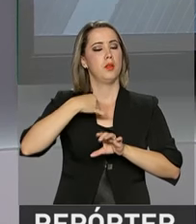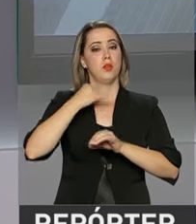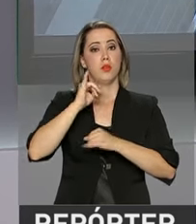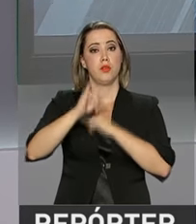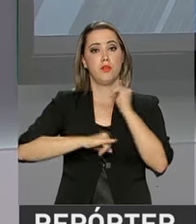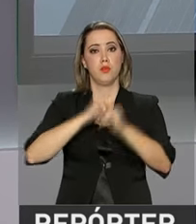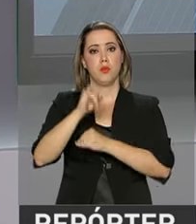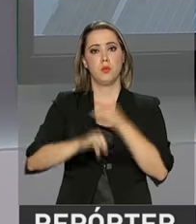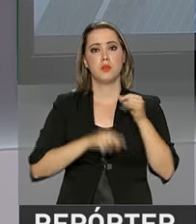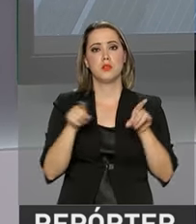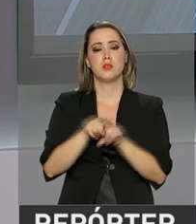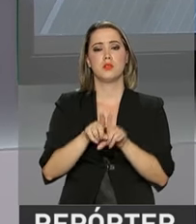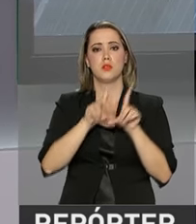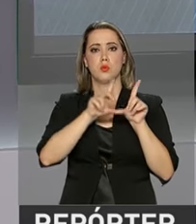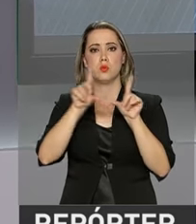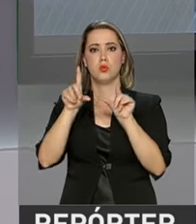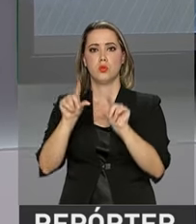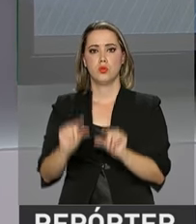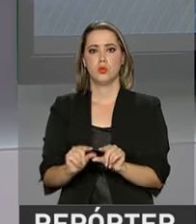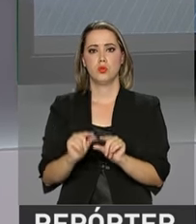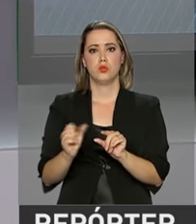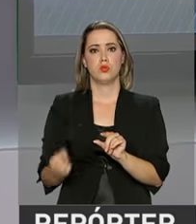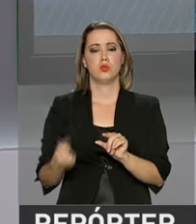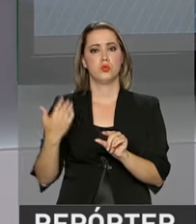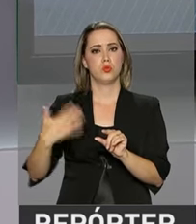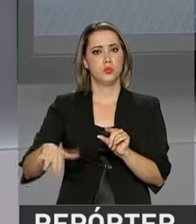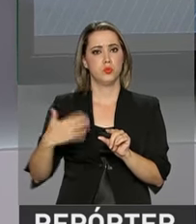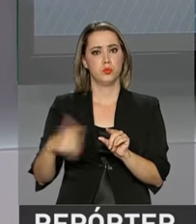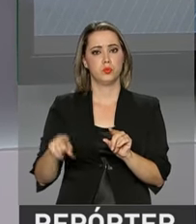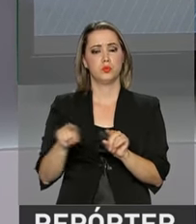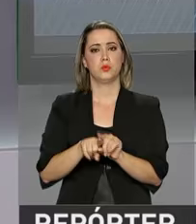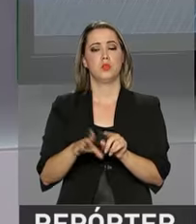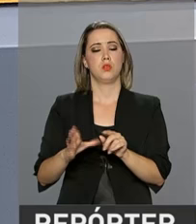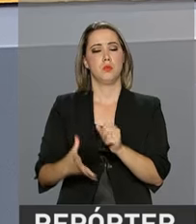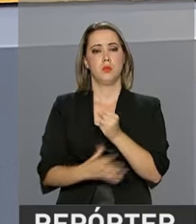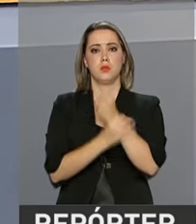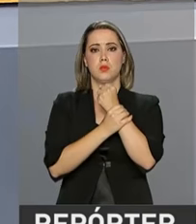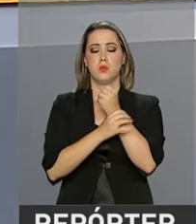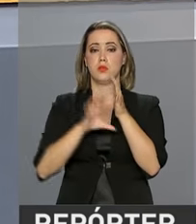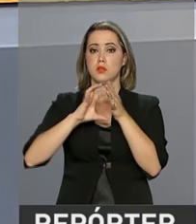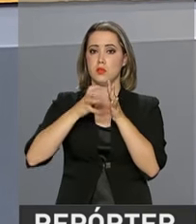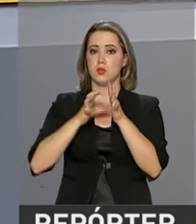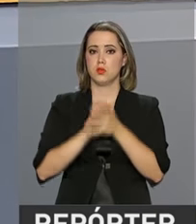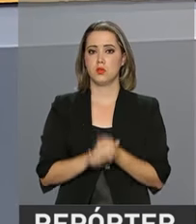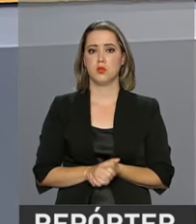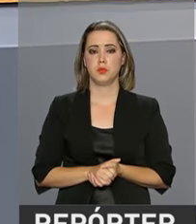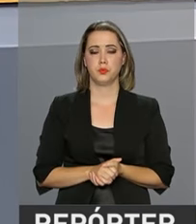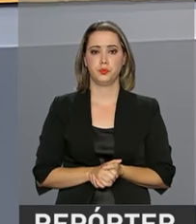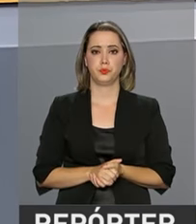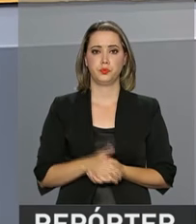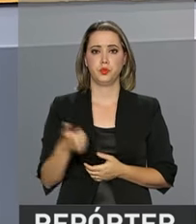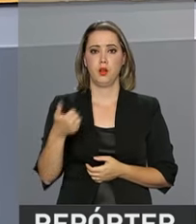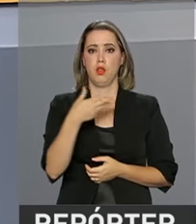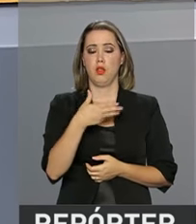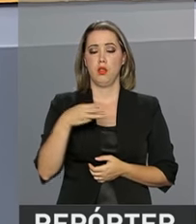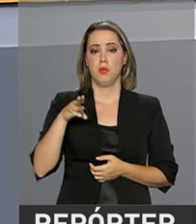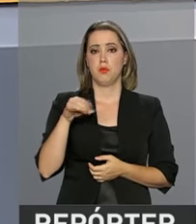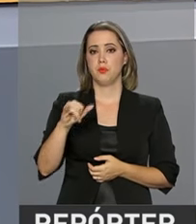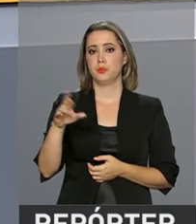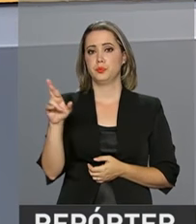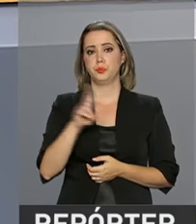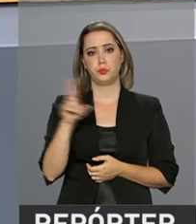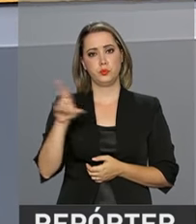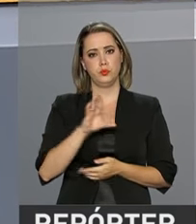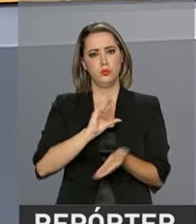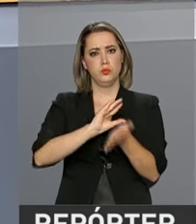com redução de custos e com maior segurança de dados cerca de 13 bilhões de reais vão ser